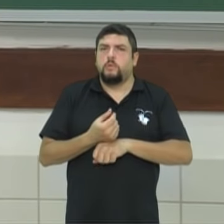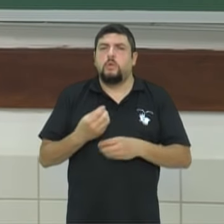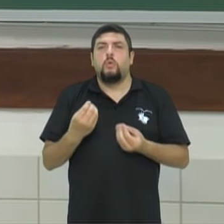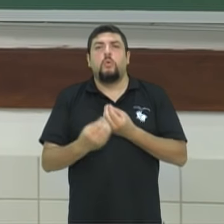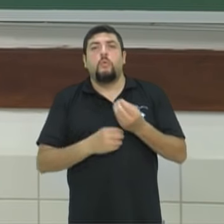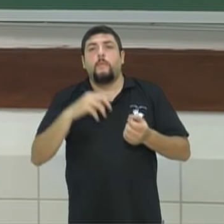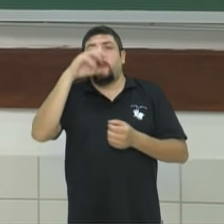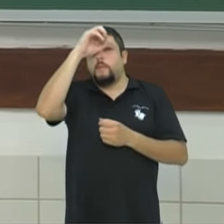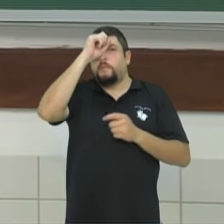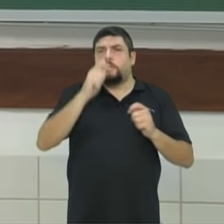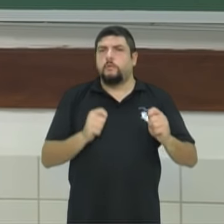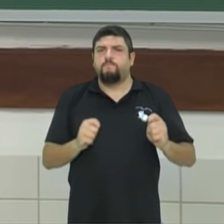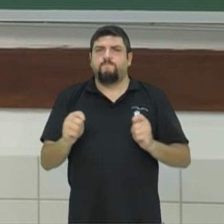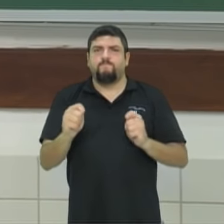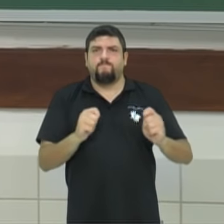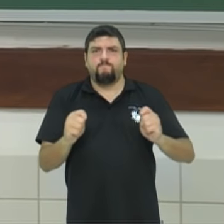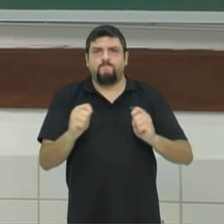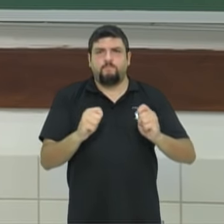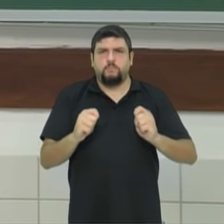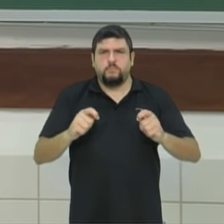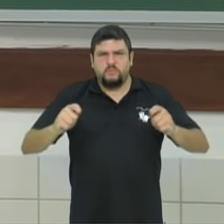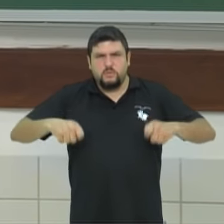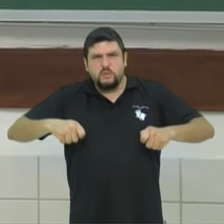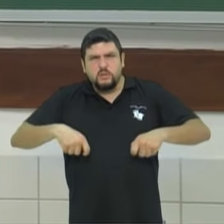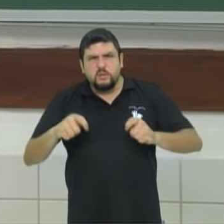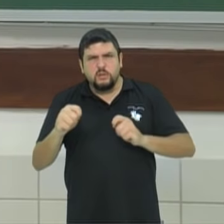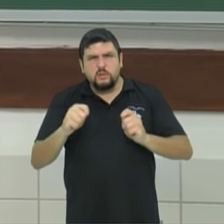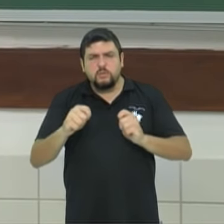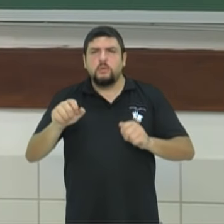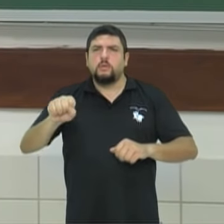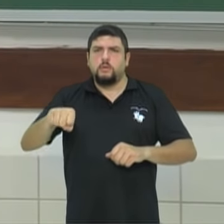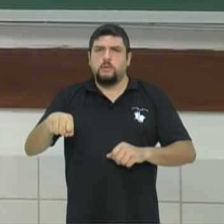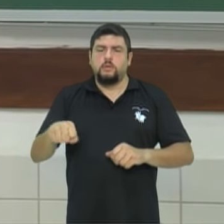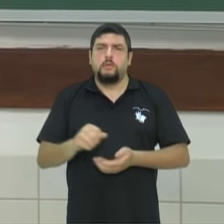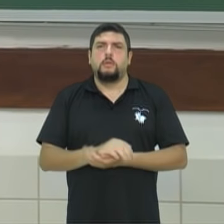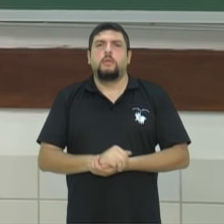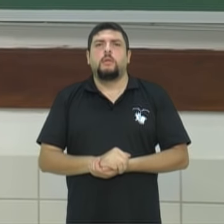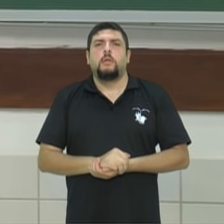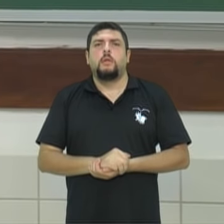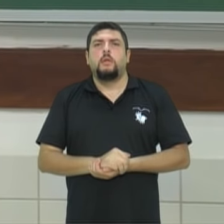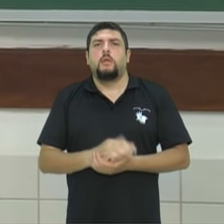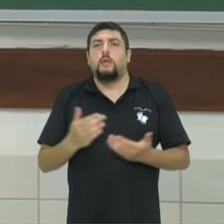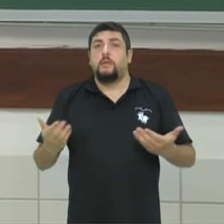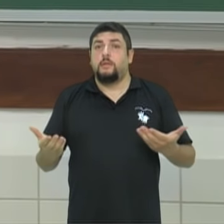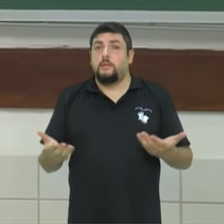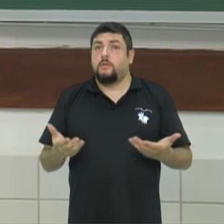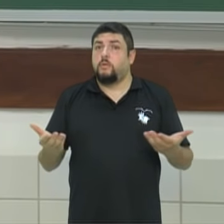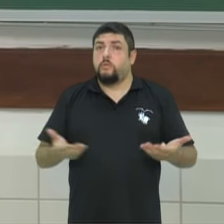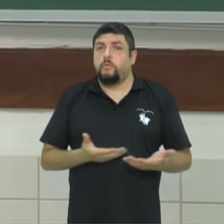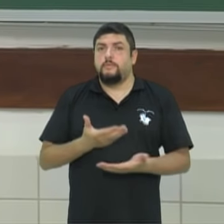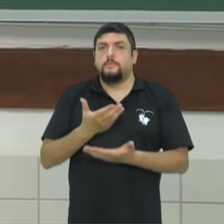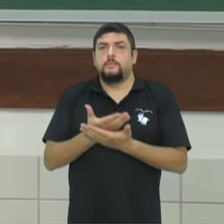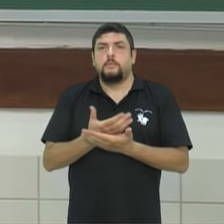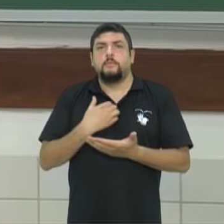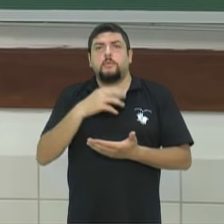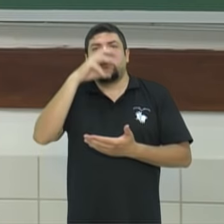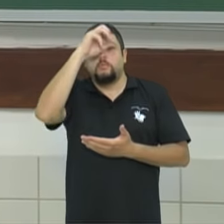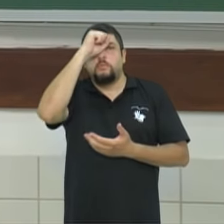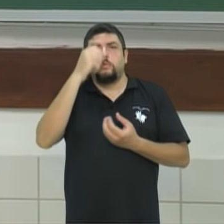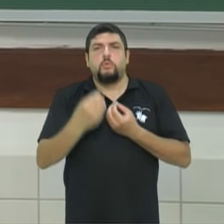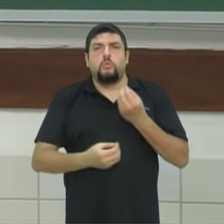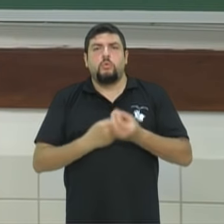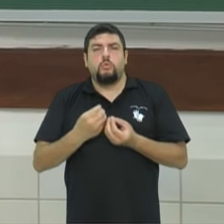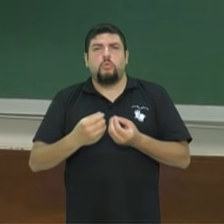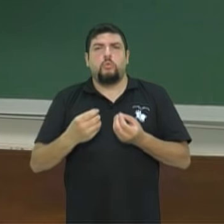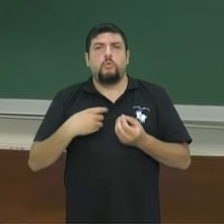economia, né? Como é possível economizar? Sempre é possível, né? Então, um pouquinho disso que a gente vai ver, né? Como driblar o